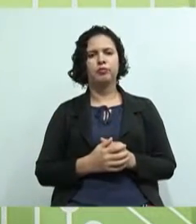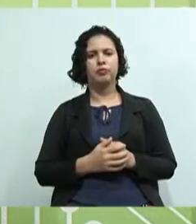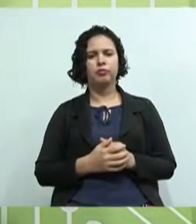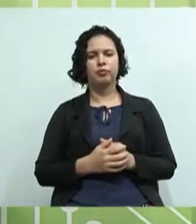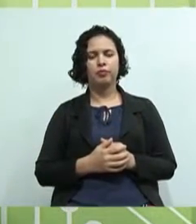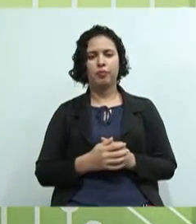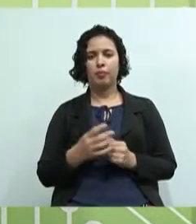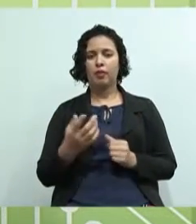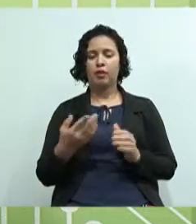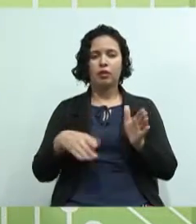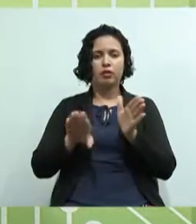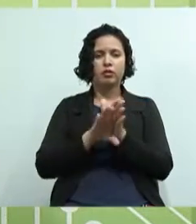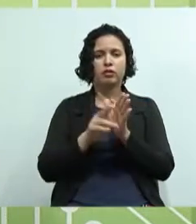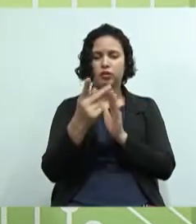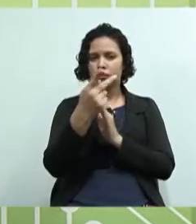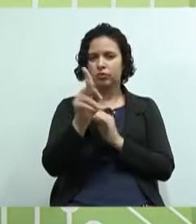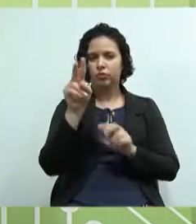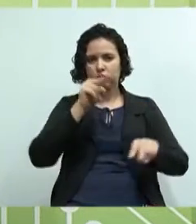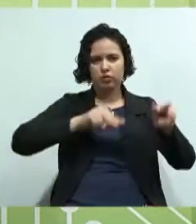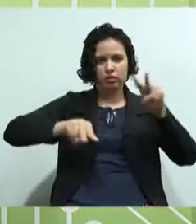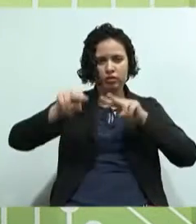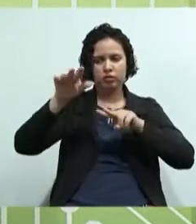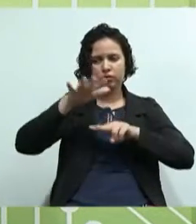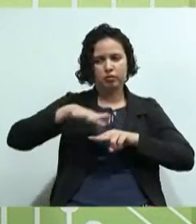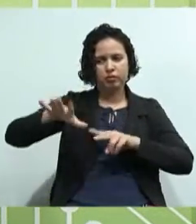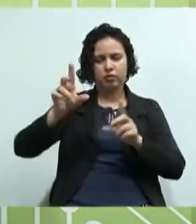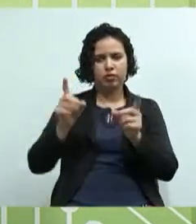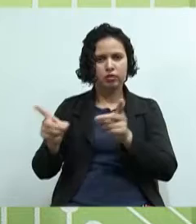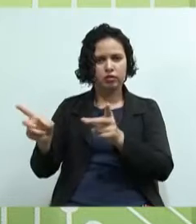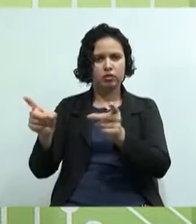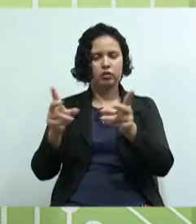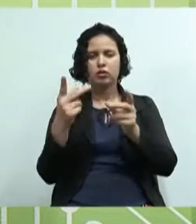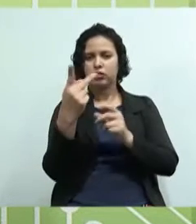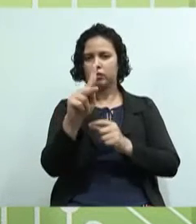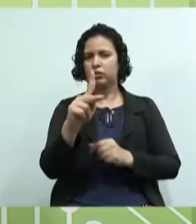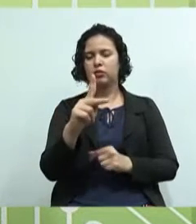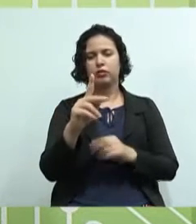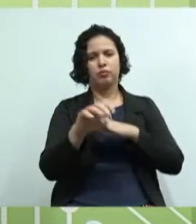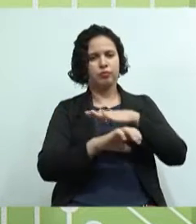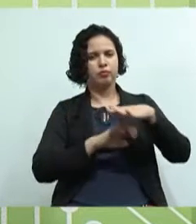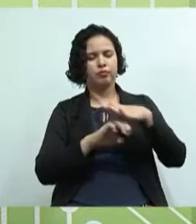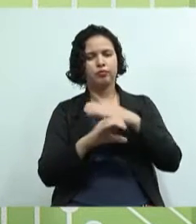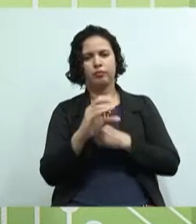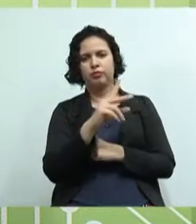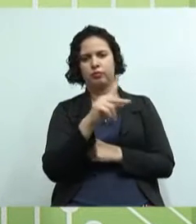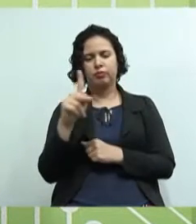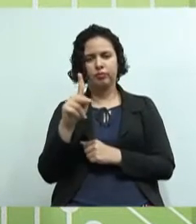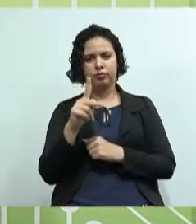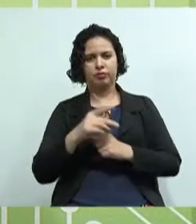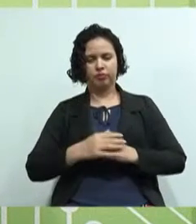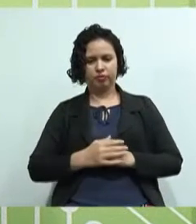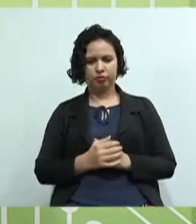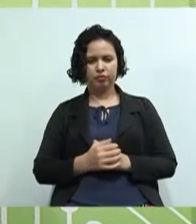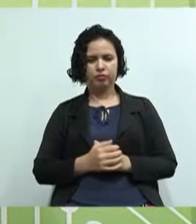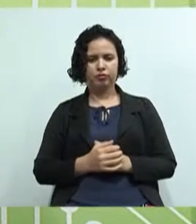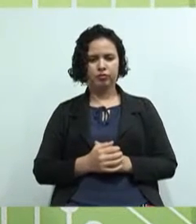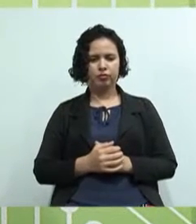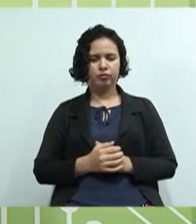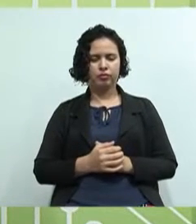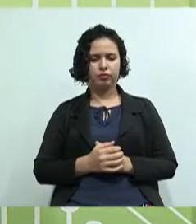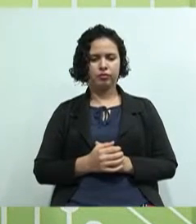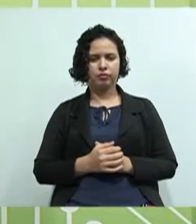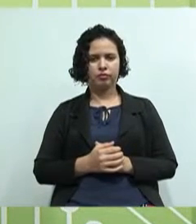sua visão de mercado, nesse caso da organização da sua cooperativa. Tá ok? Vamos falar então o